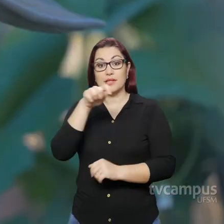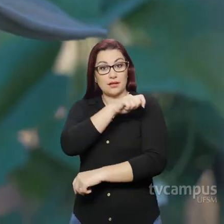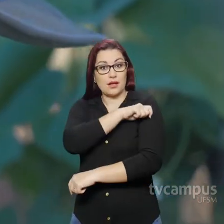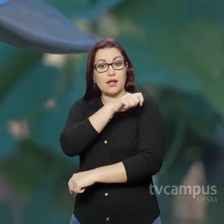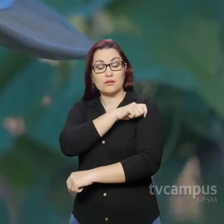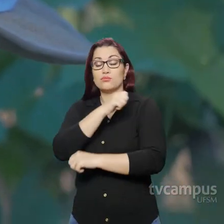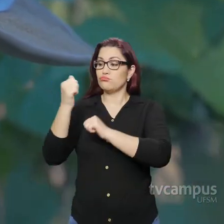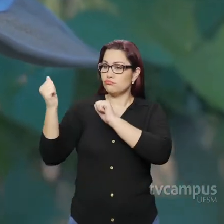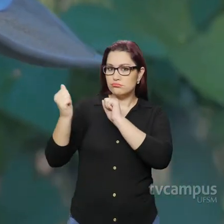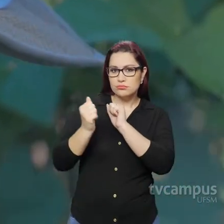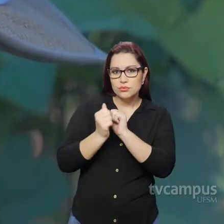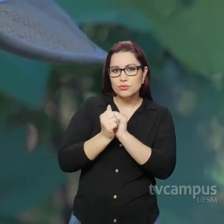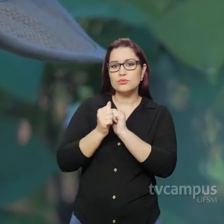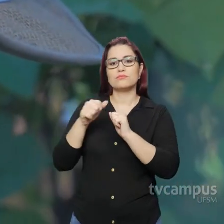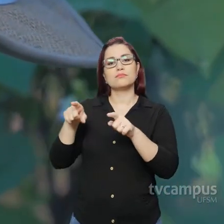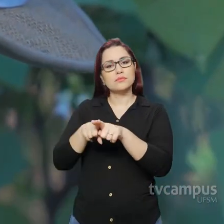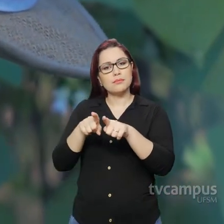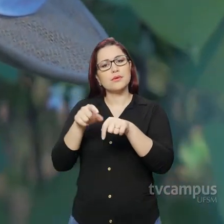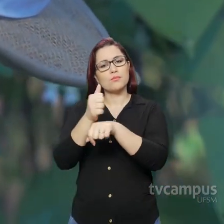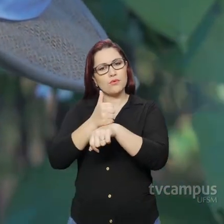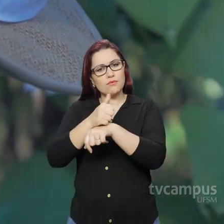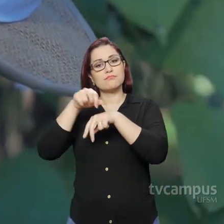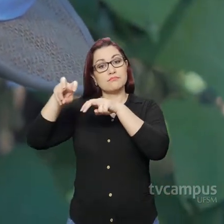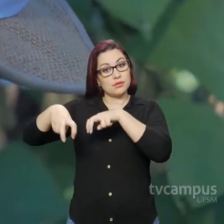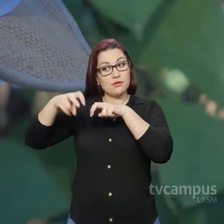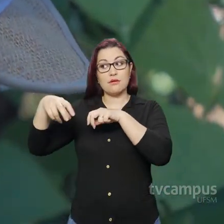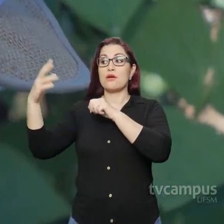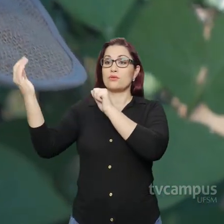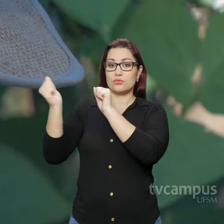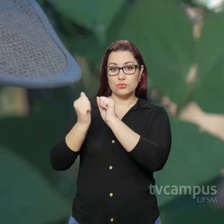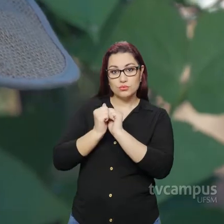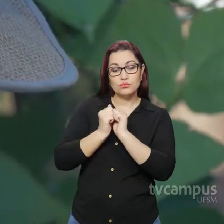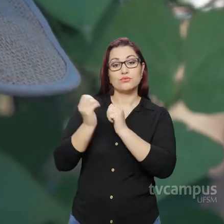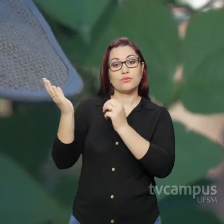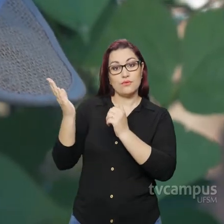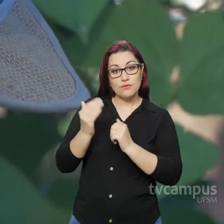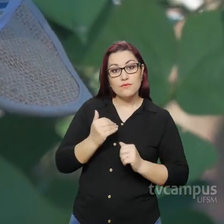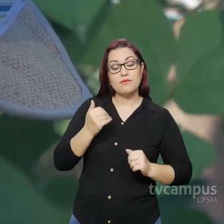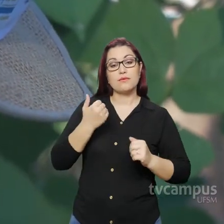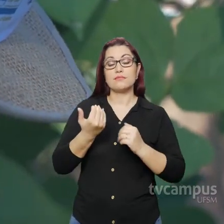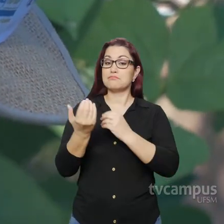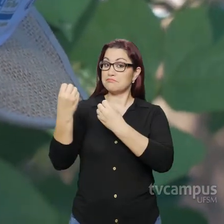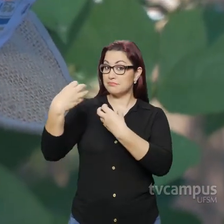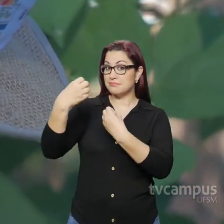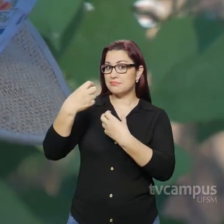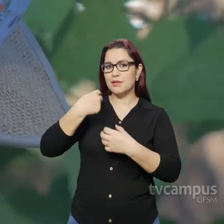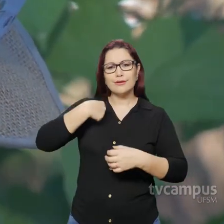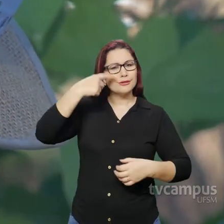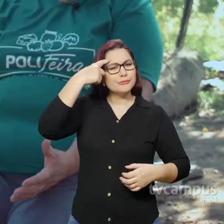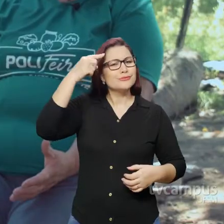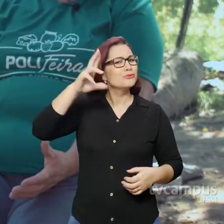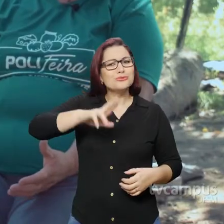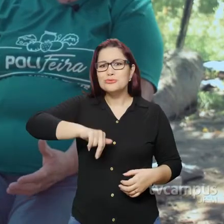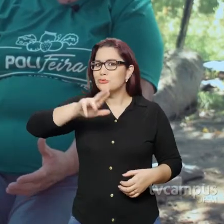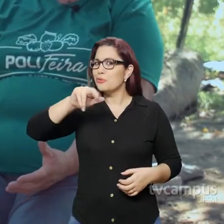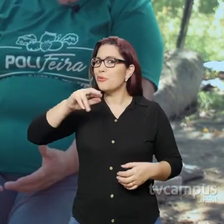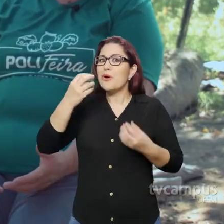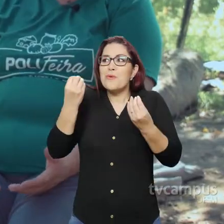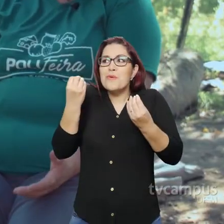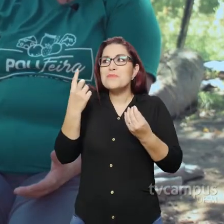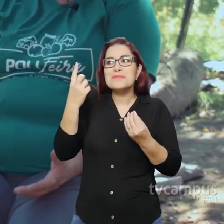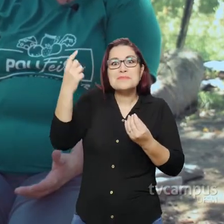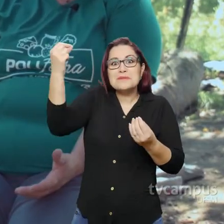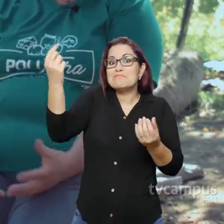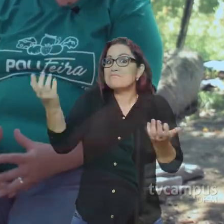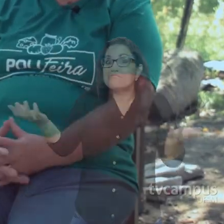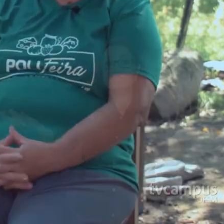estudantes, o acompanhamento dos agrônomos. Mas nunca eu ia pensar. Como é que eu ia adivinhar de quantos que tinha, tinha um leito de gente